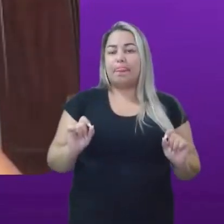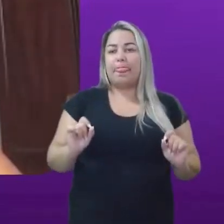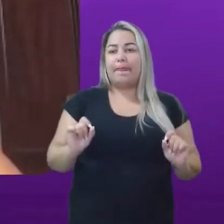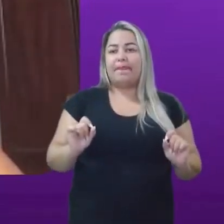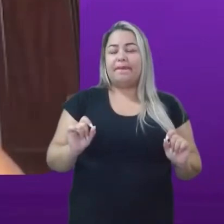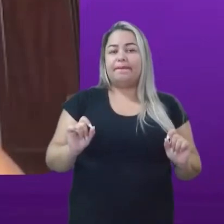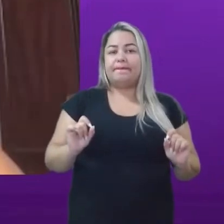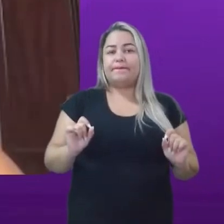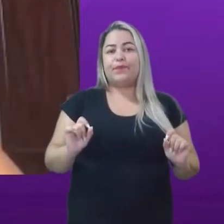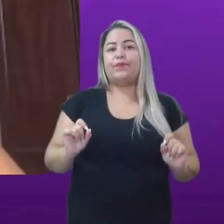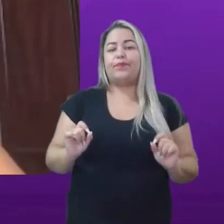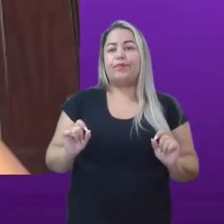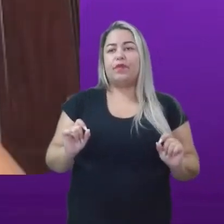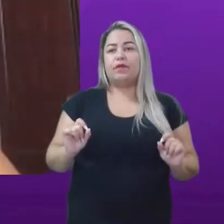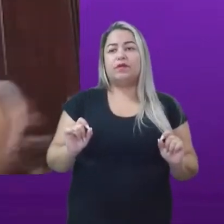de